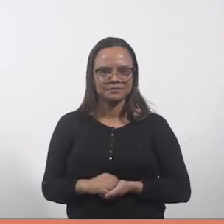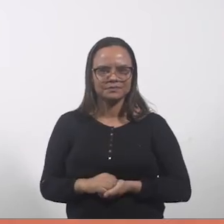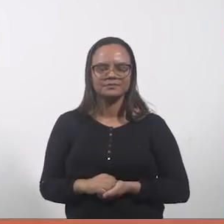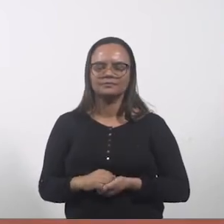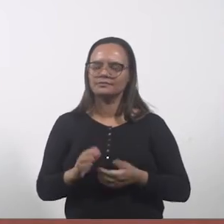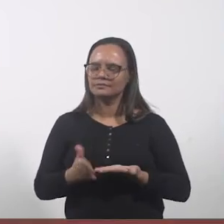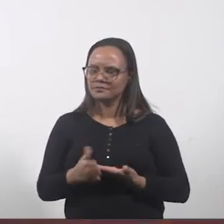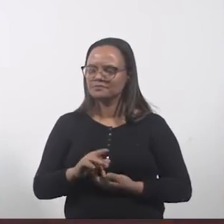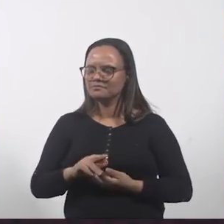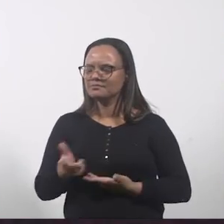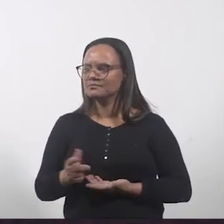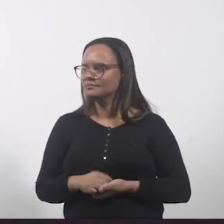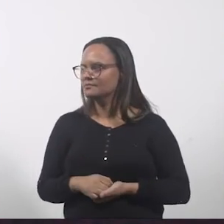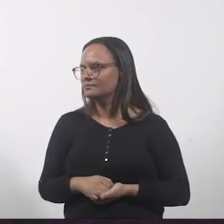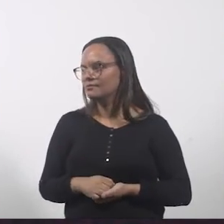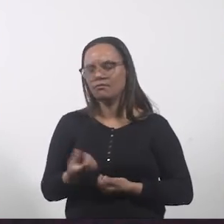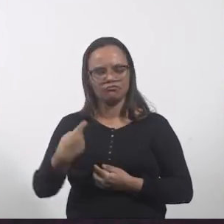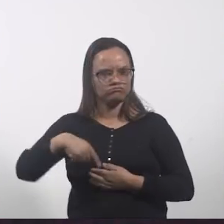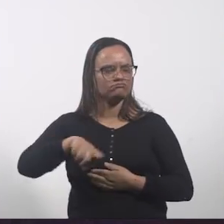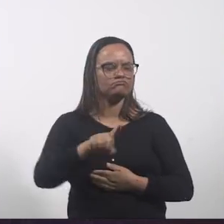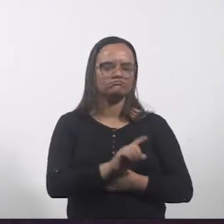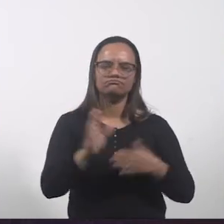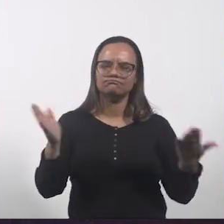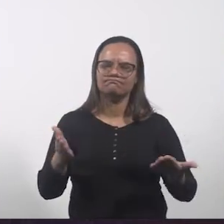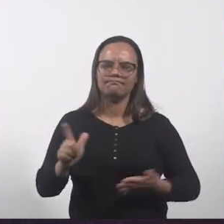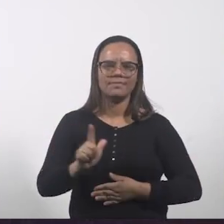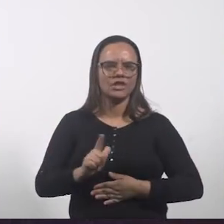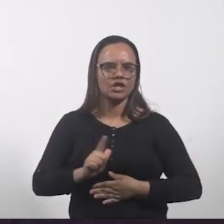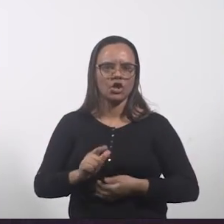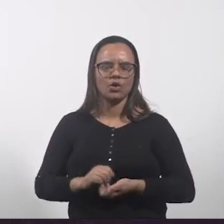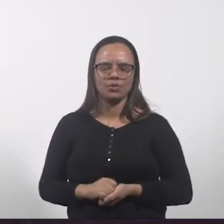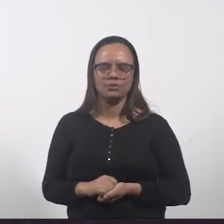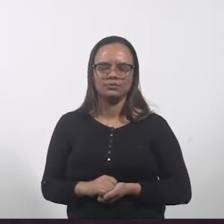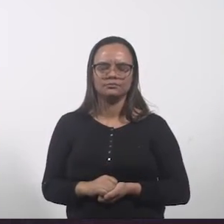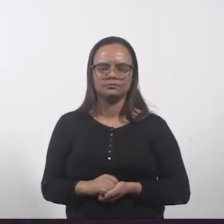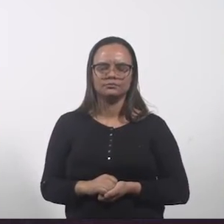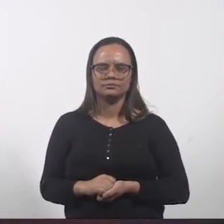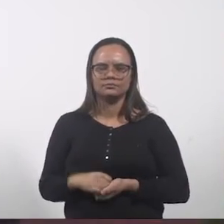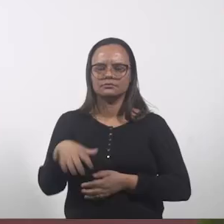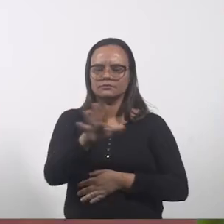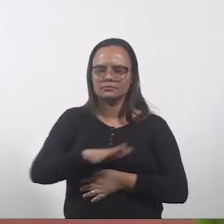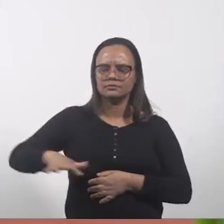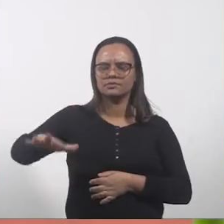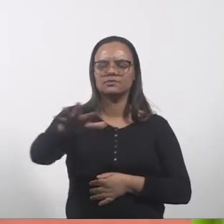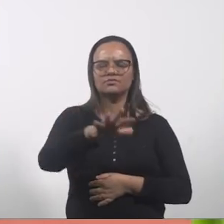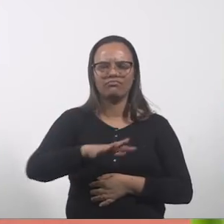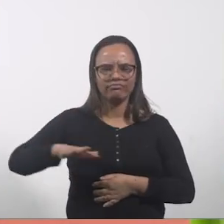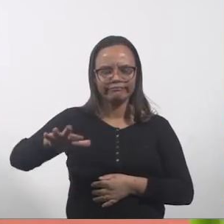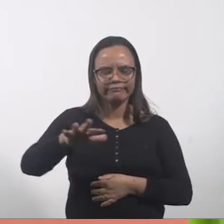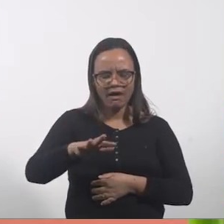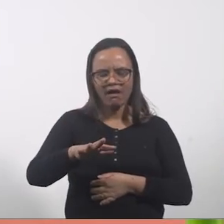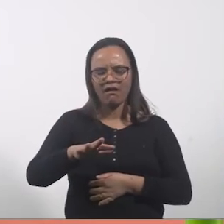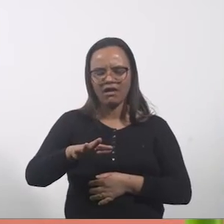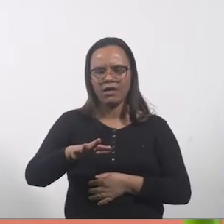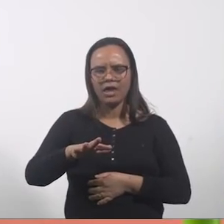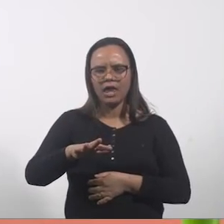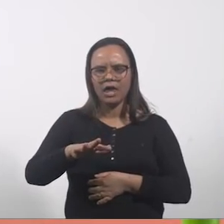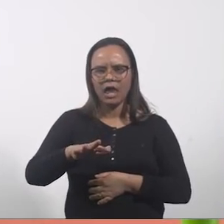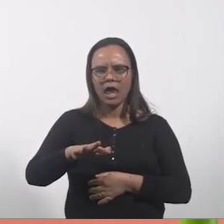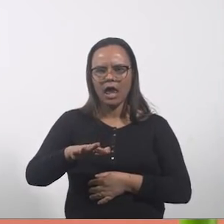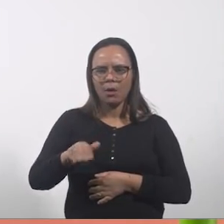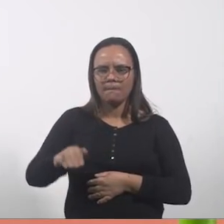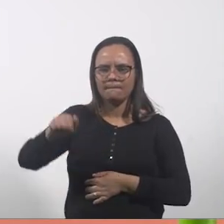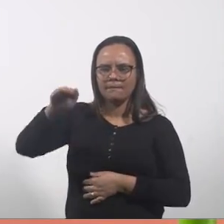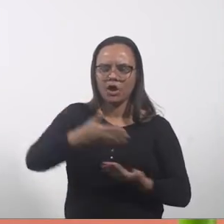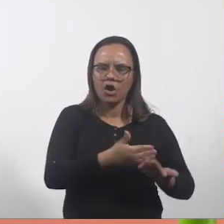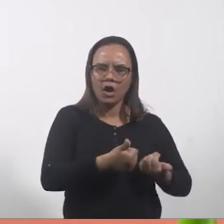dose. Bom, nós tivemos essa questão da população, não só a população também adulta,